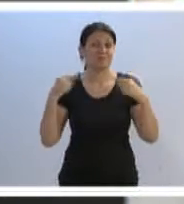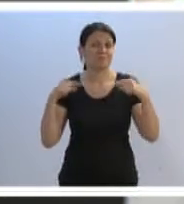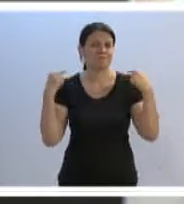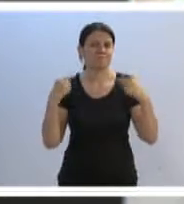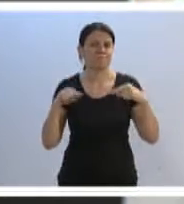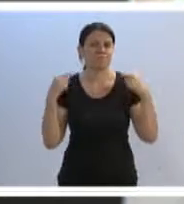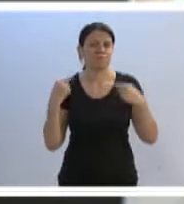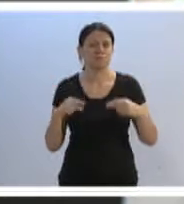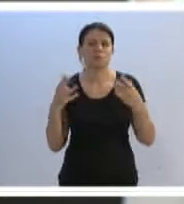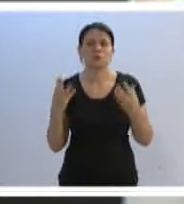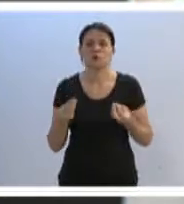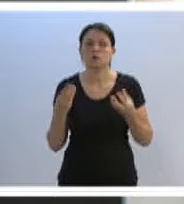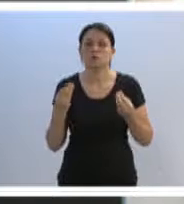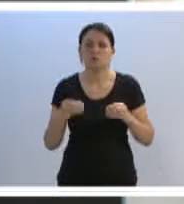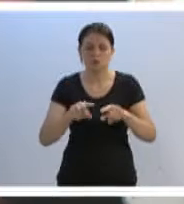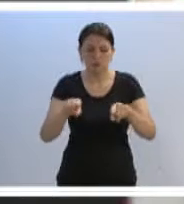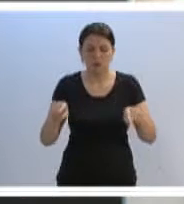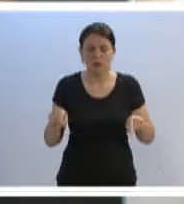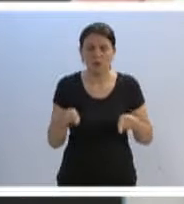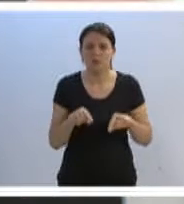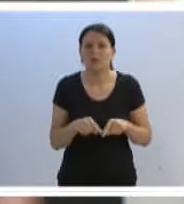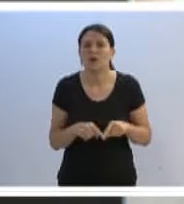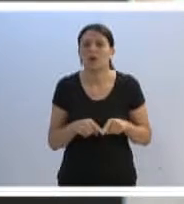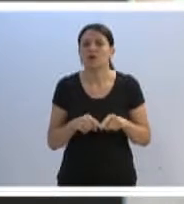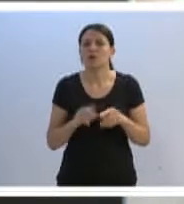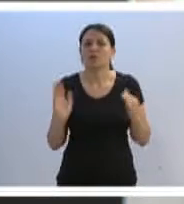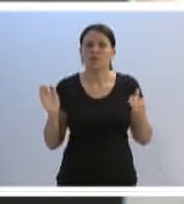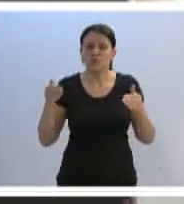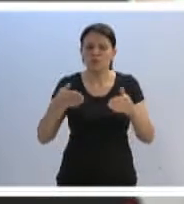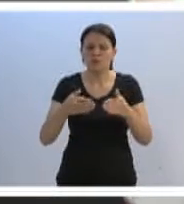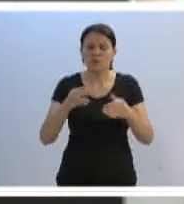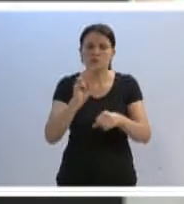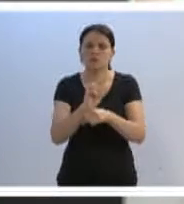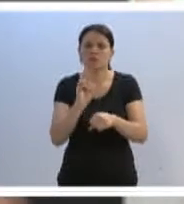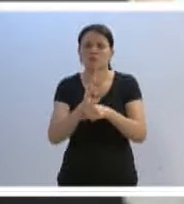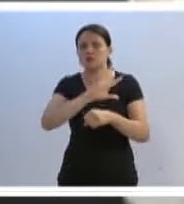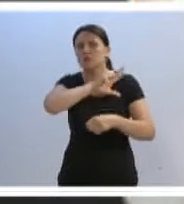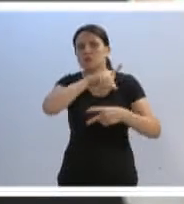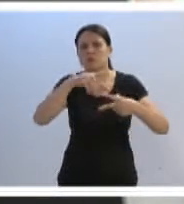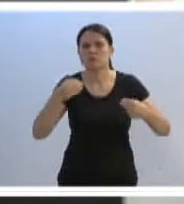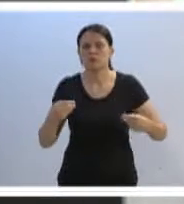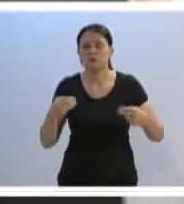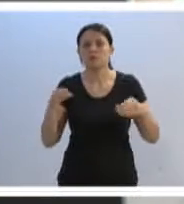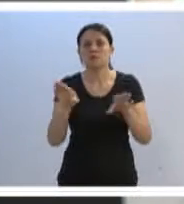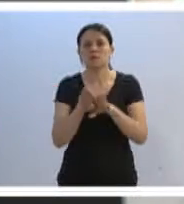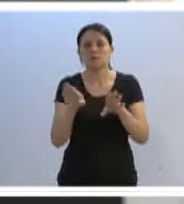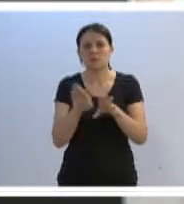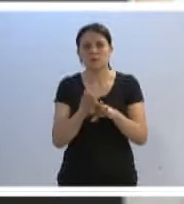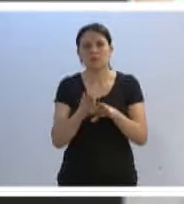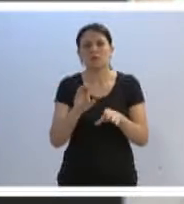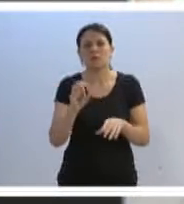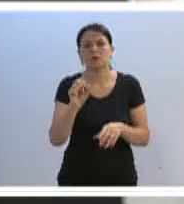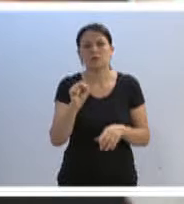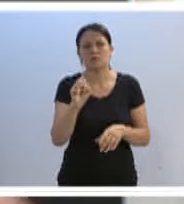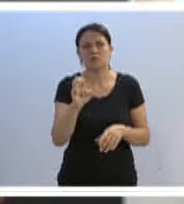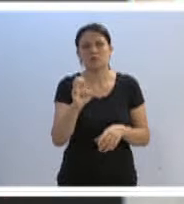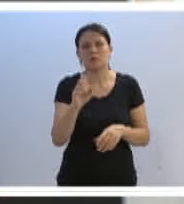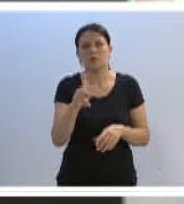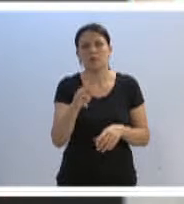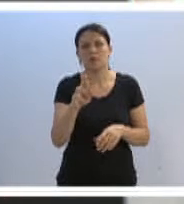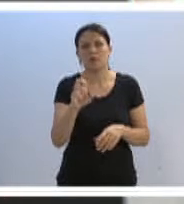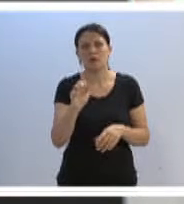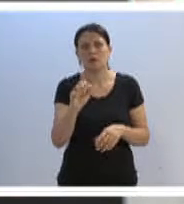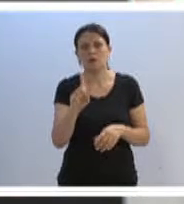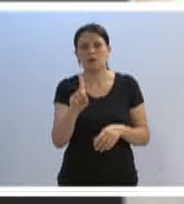mandato, junto ao nosso gabinete, né, com relação às questões voltadas à causa animal e com relação às questões do CEPREAD. Aqui eu não vou fazer críticas